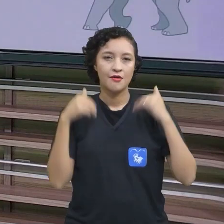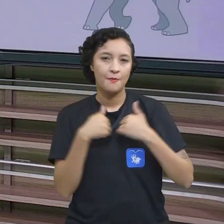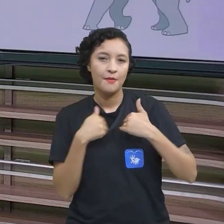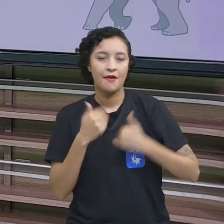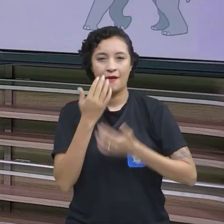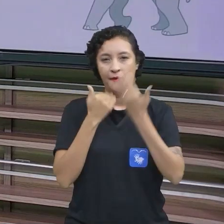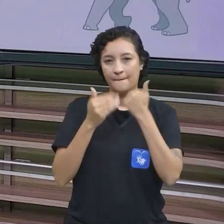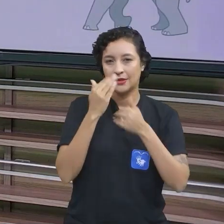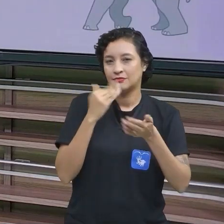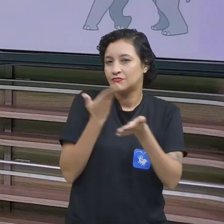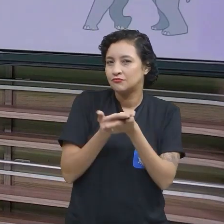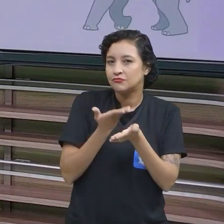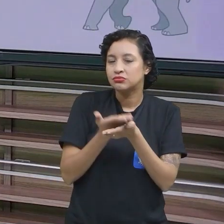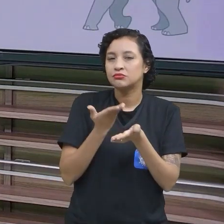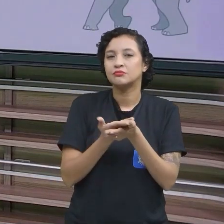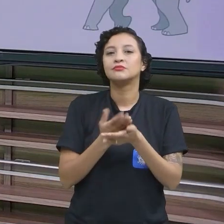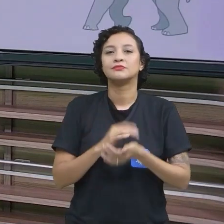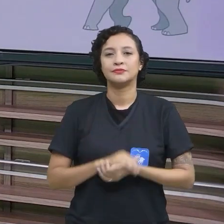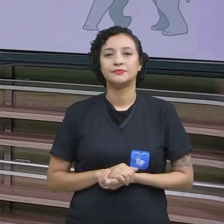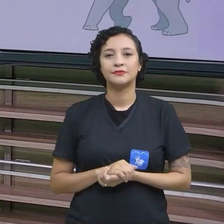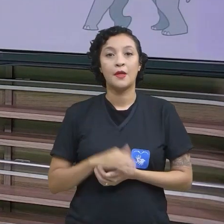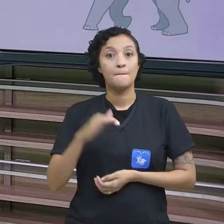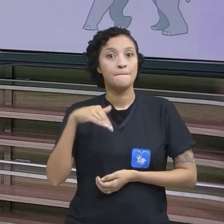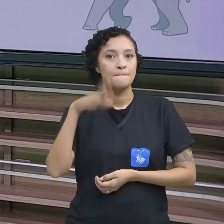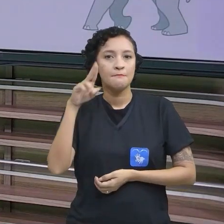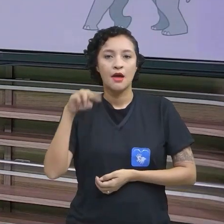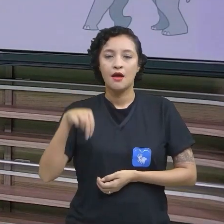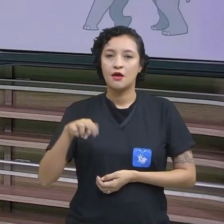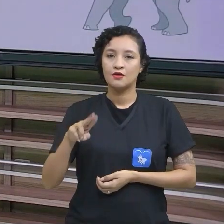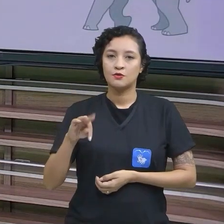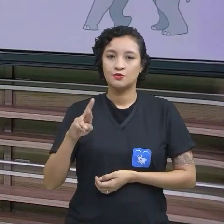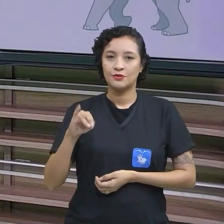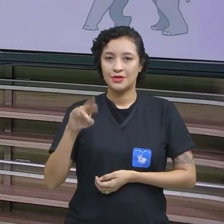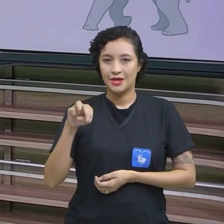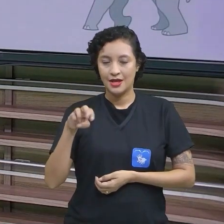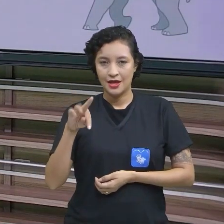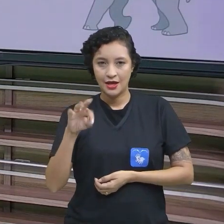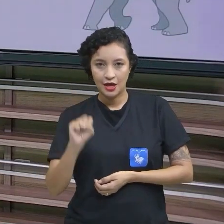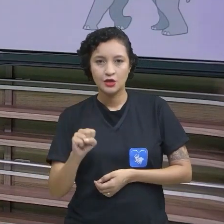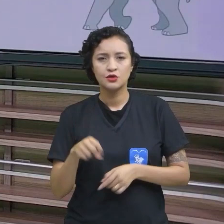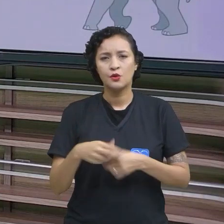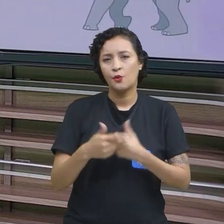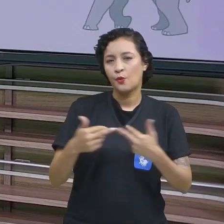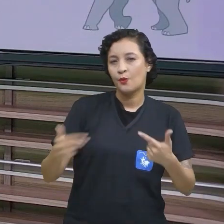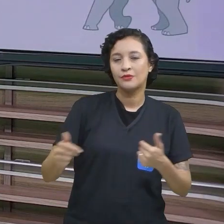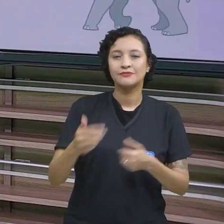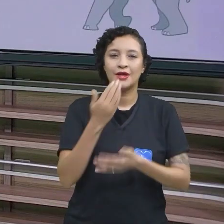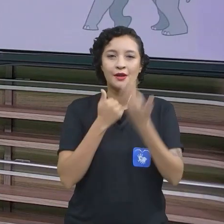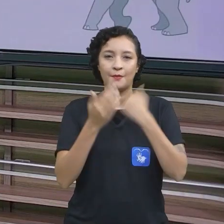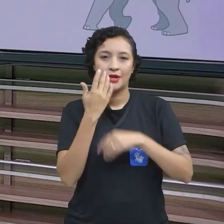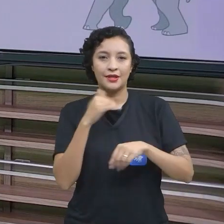alimentação. Nós vamos falar muito mais sobre nutrientes também, muita coisa sobre alimentação.